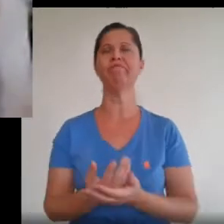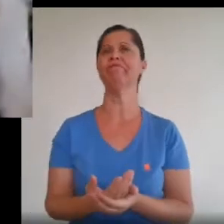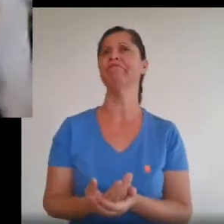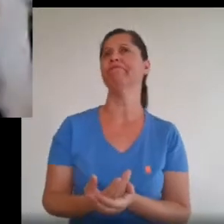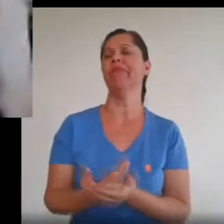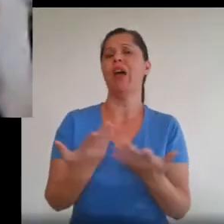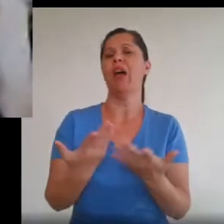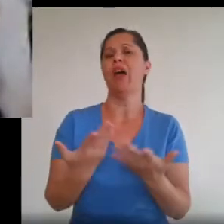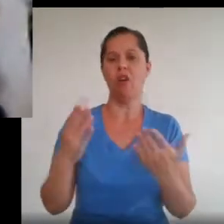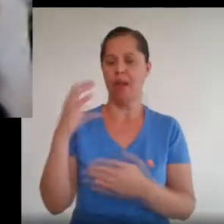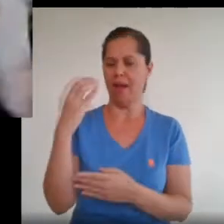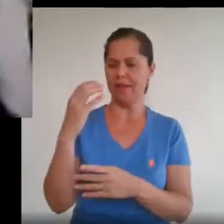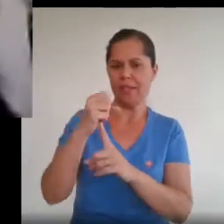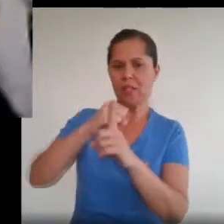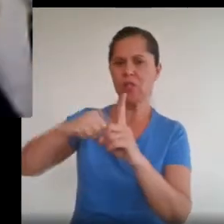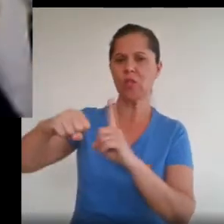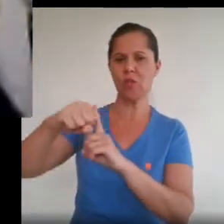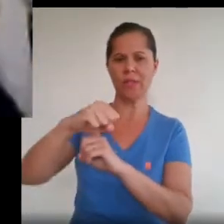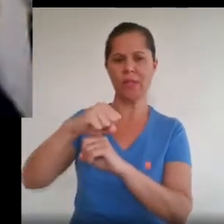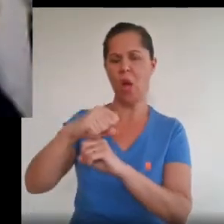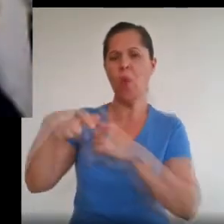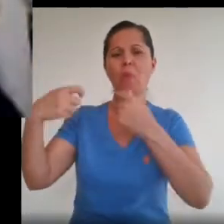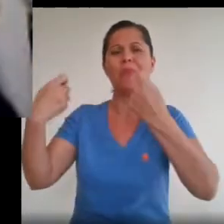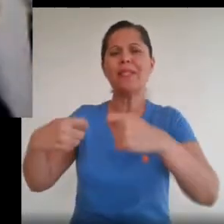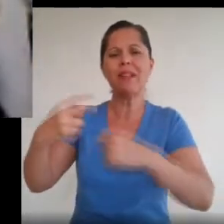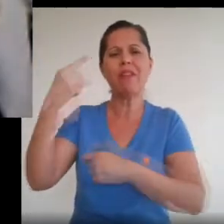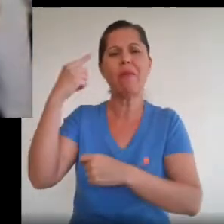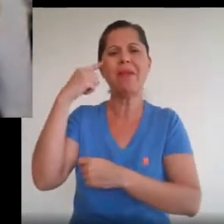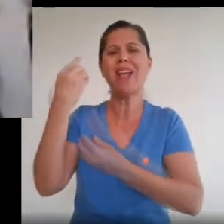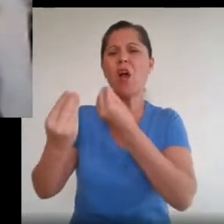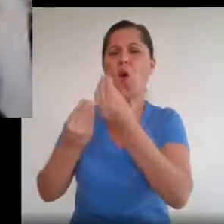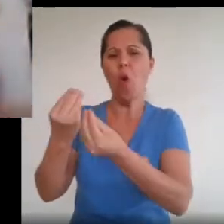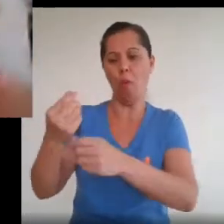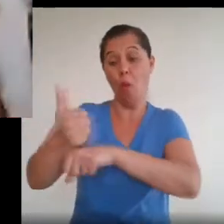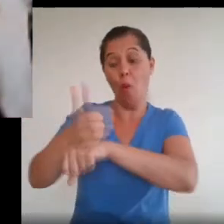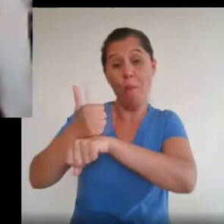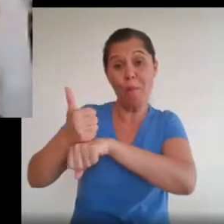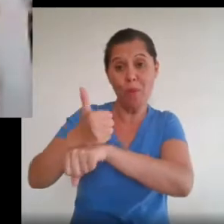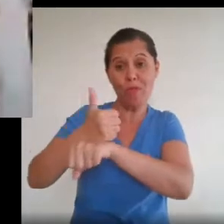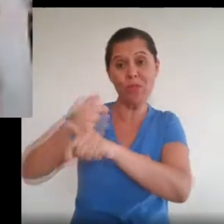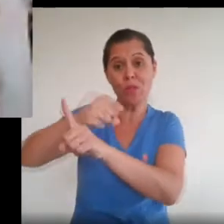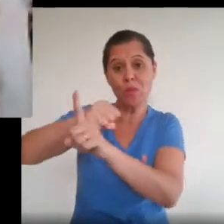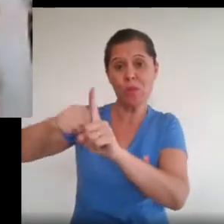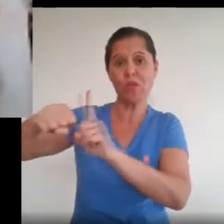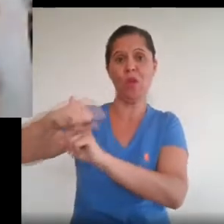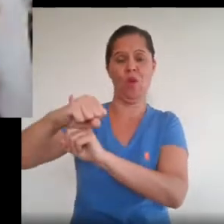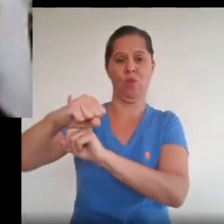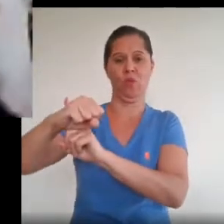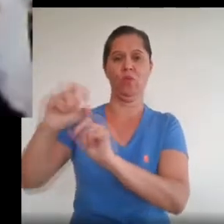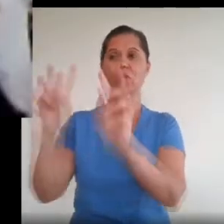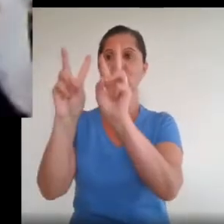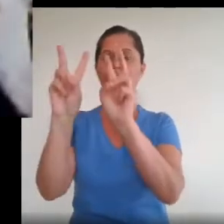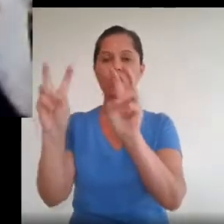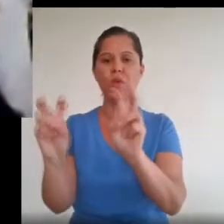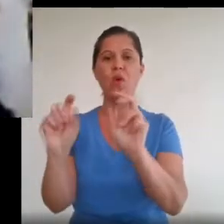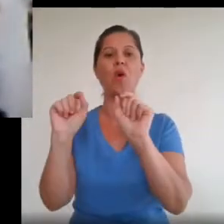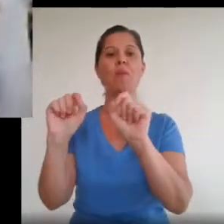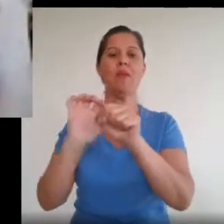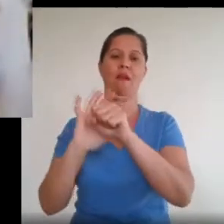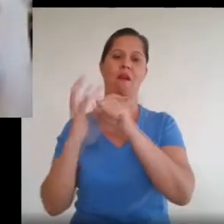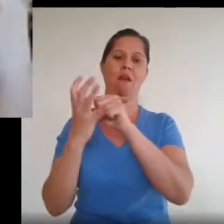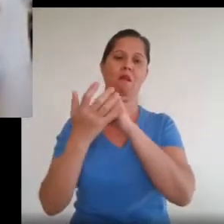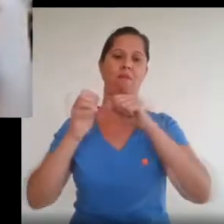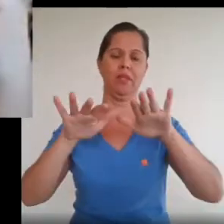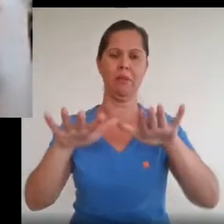ciências sociais deveria estar pensando, e um sociólogo, a respeito das questões